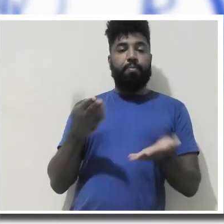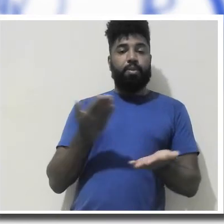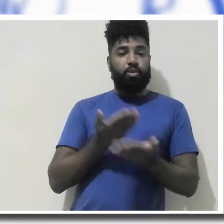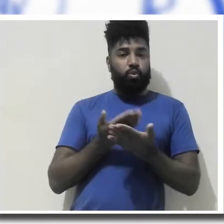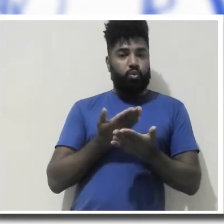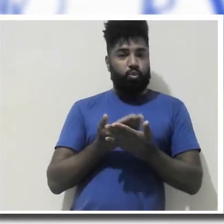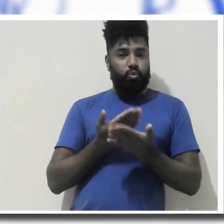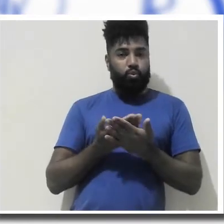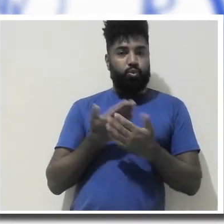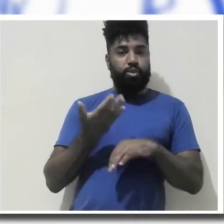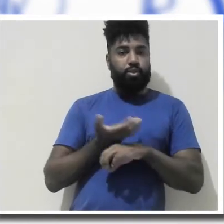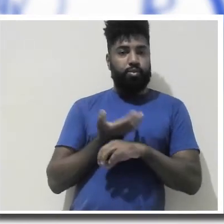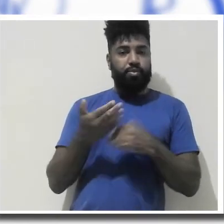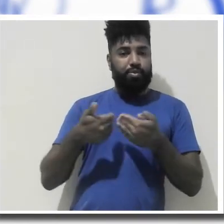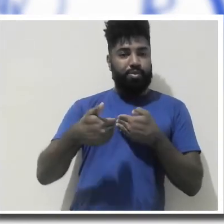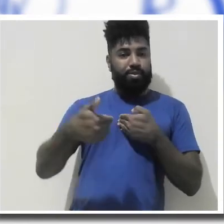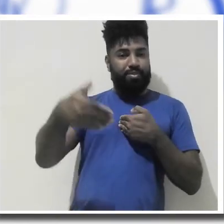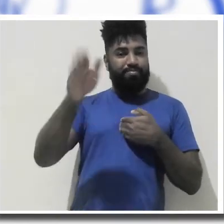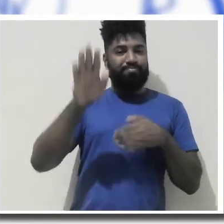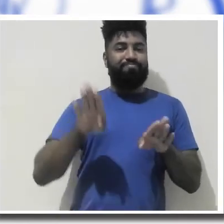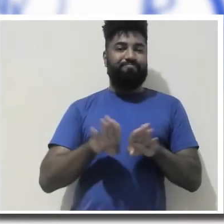conteúdos posteriores.